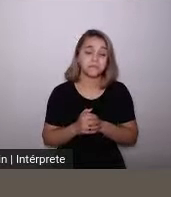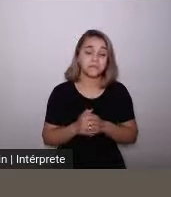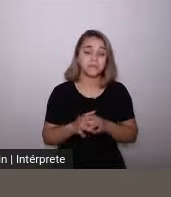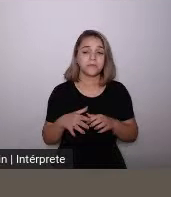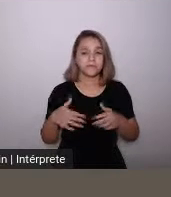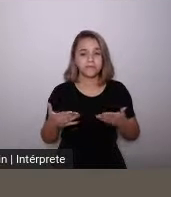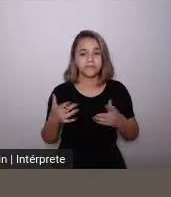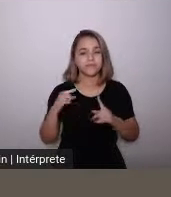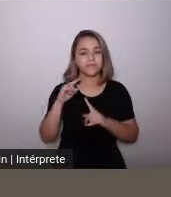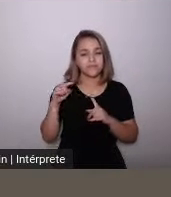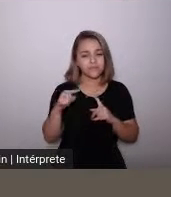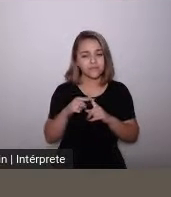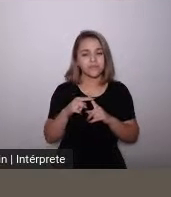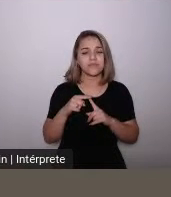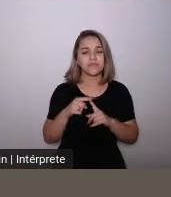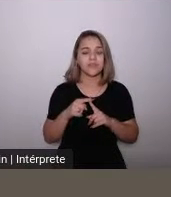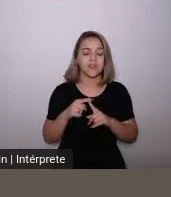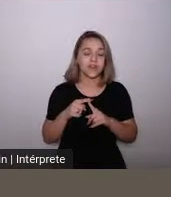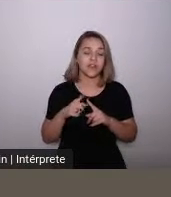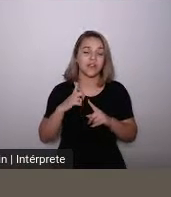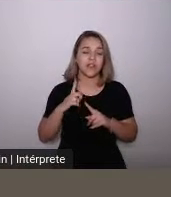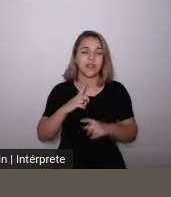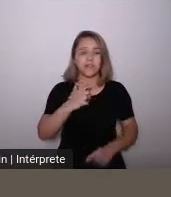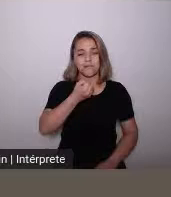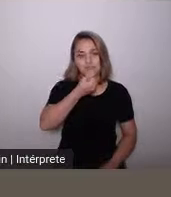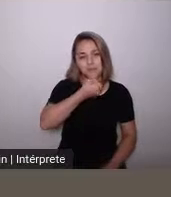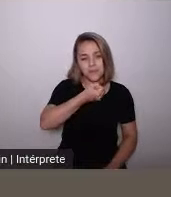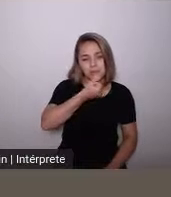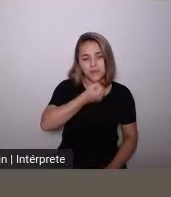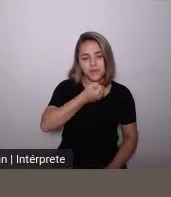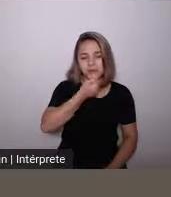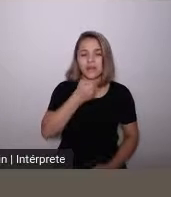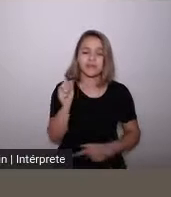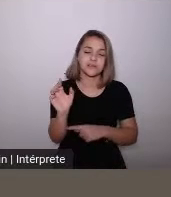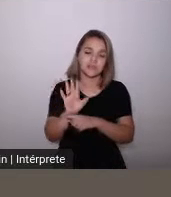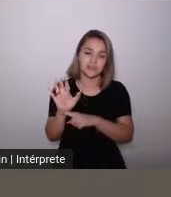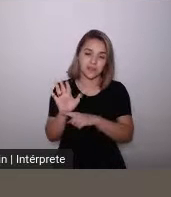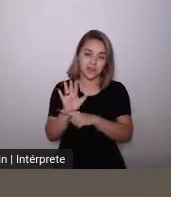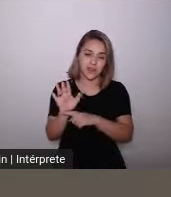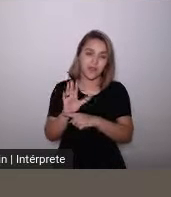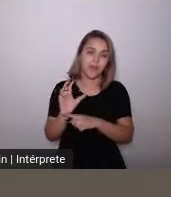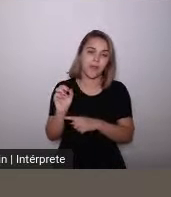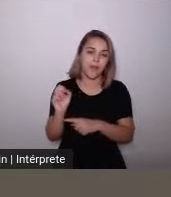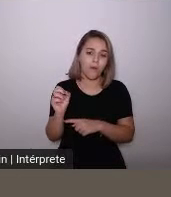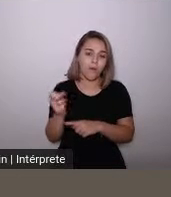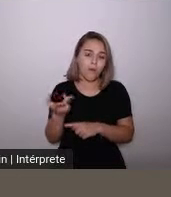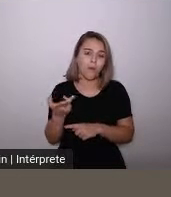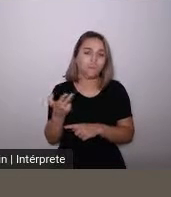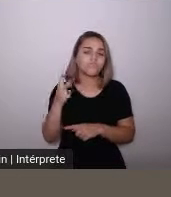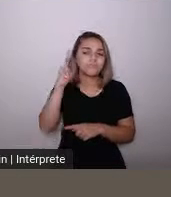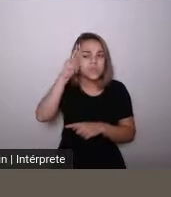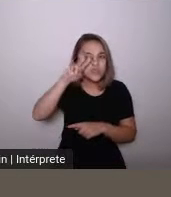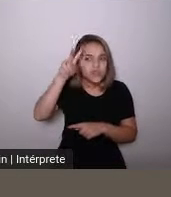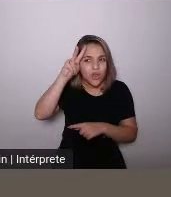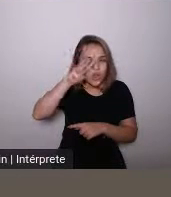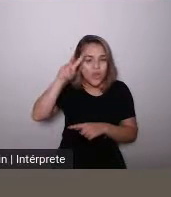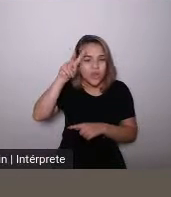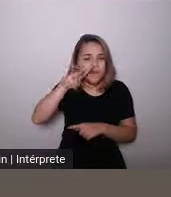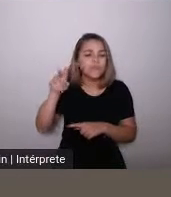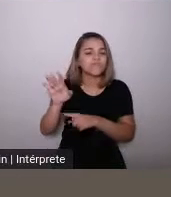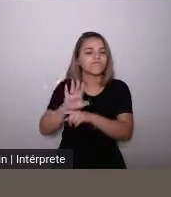os documentários e reportagens cinematográficas eles eram alvo desse tipo de